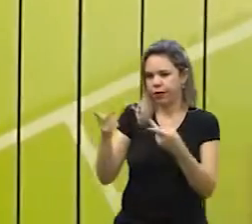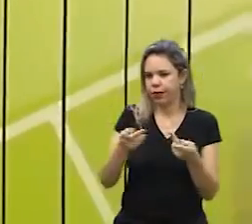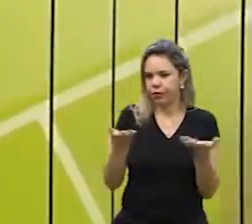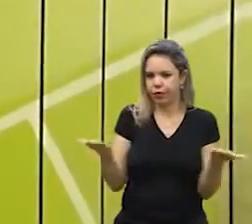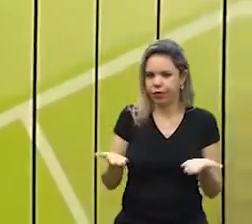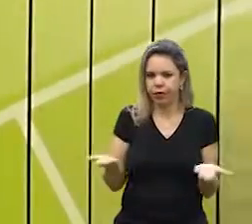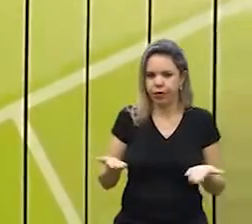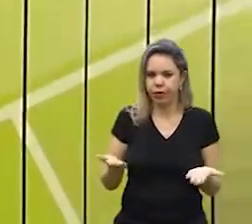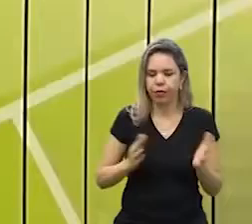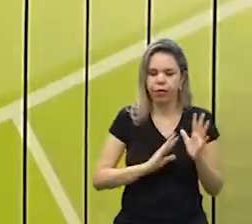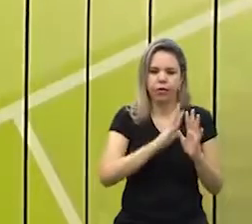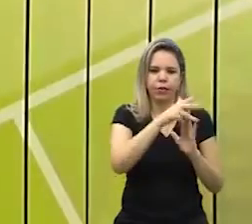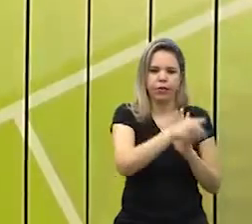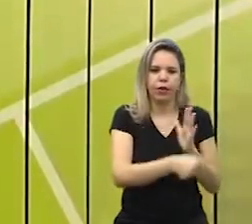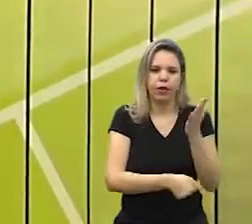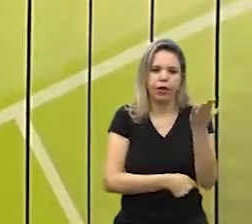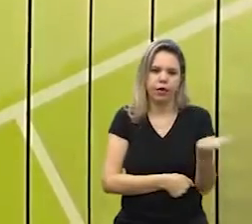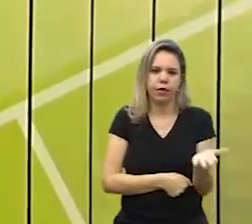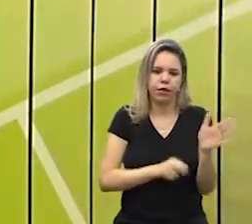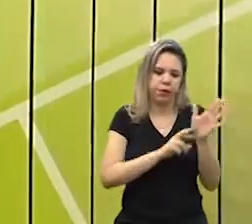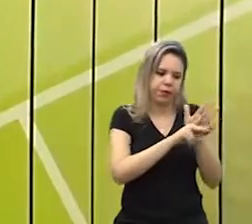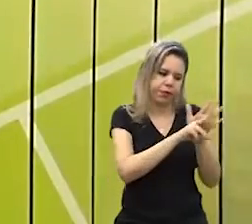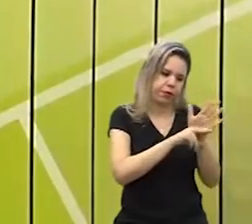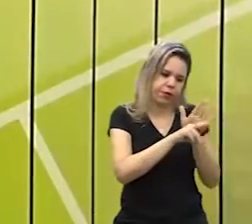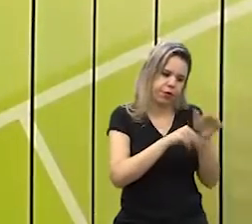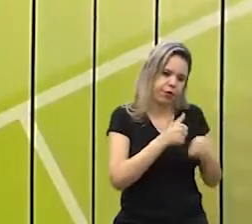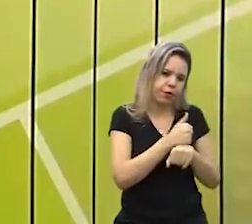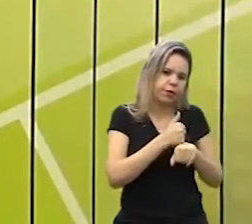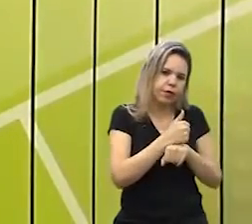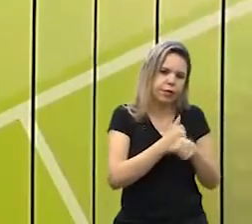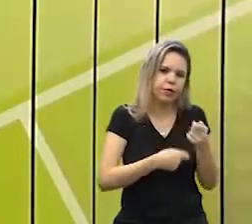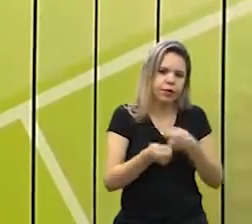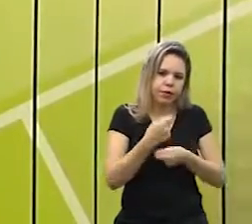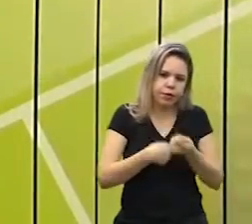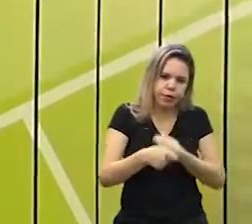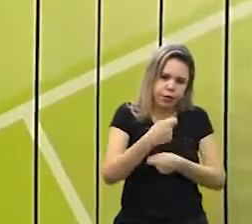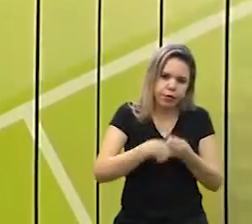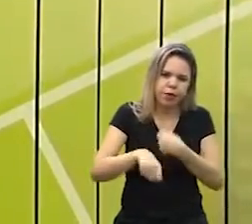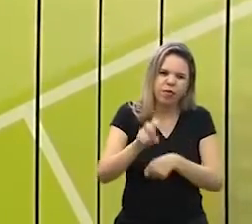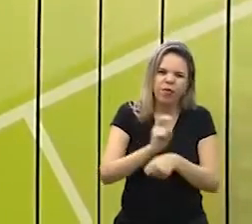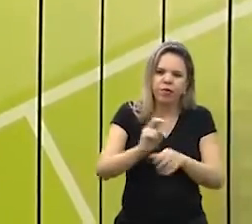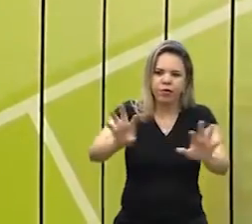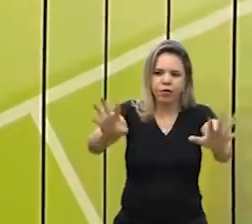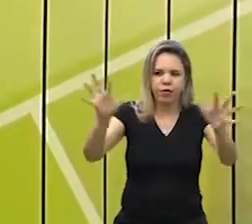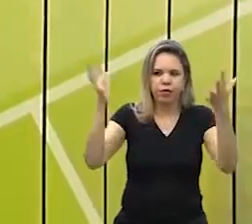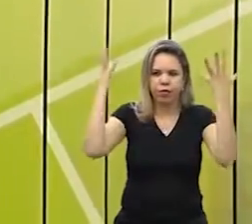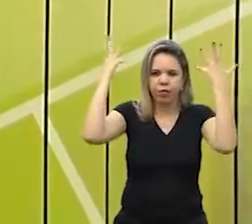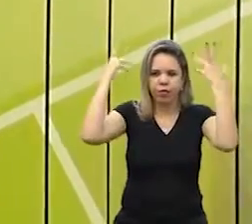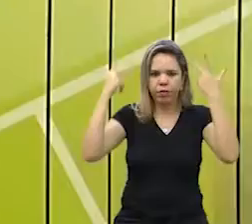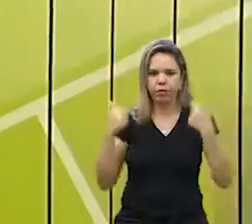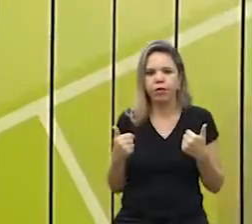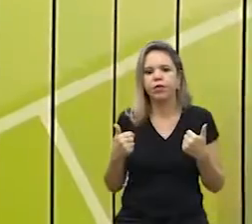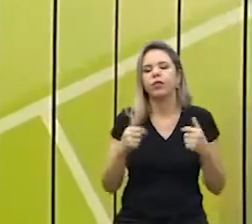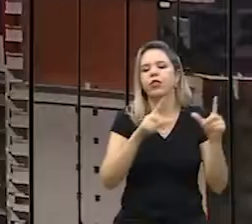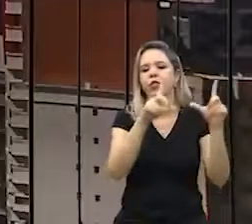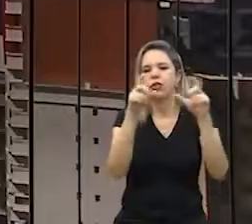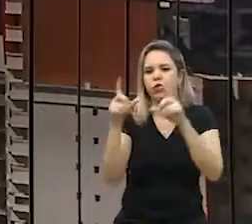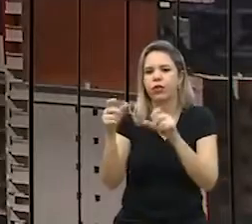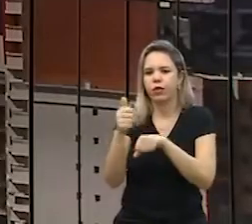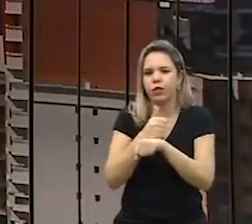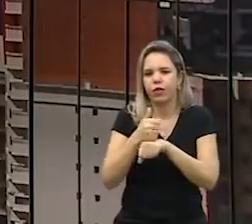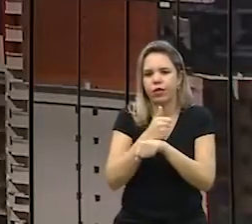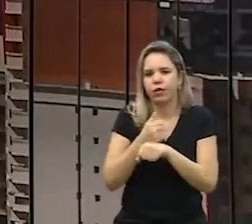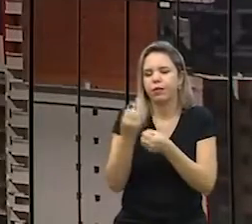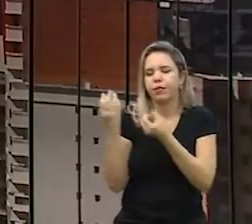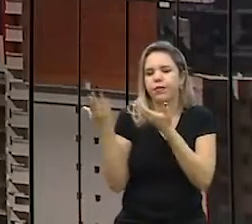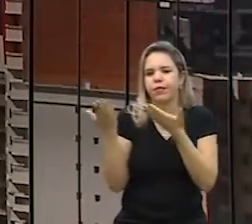convidado de hoje do Giro Ambiental, que é biólogo especialista em manejo e conservação de fauna silvestre e fotógrafo.